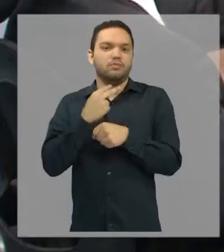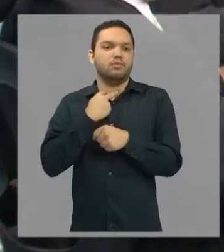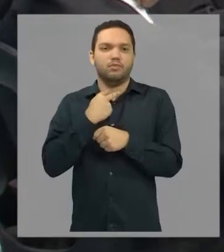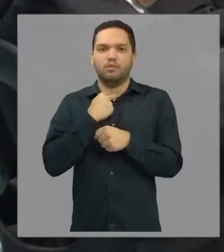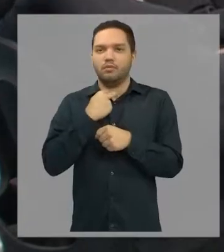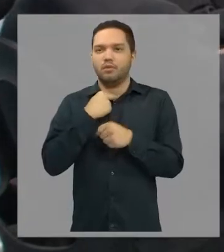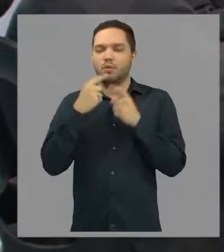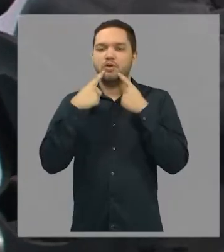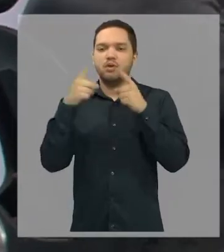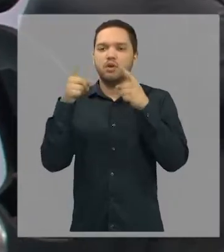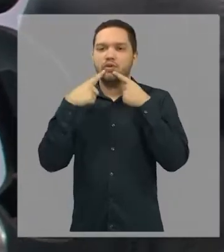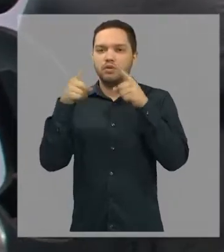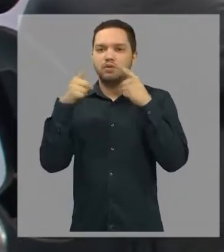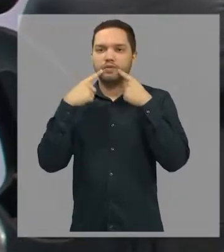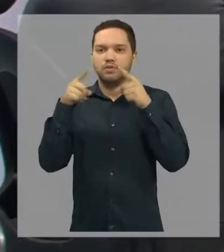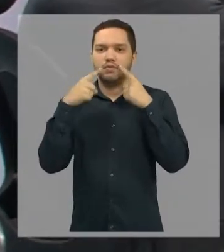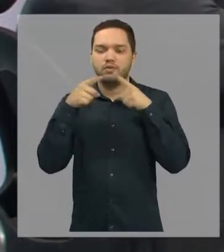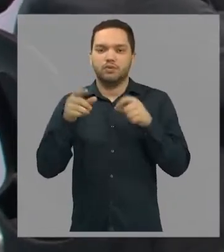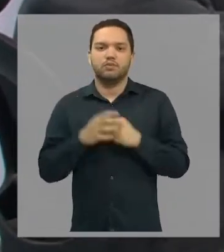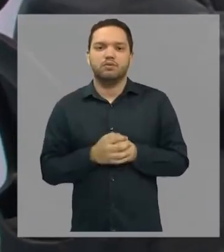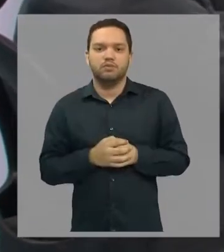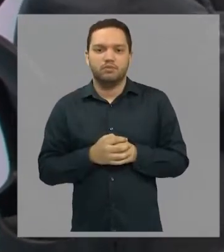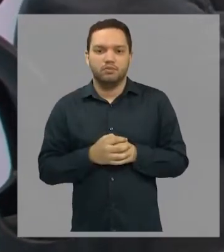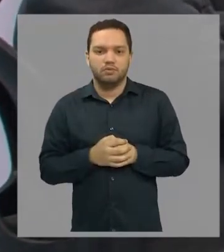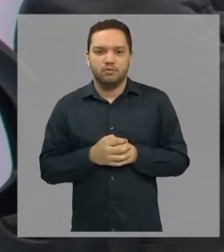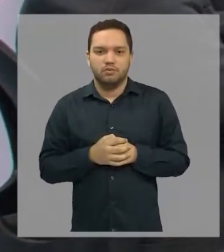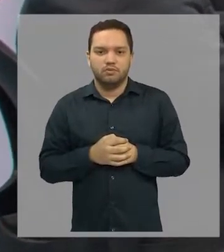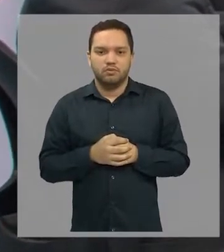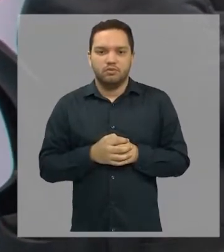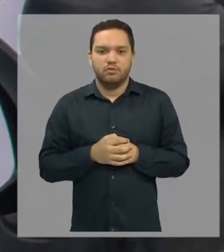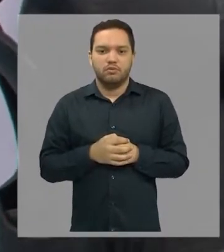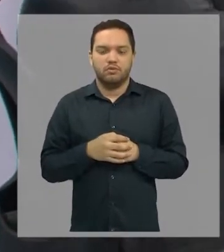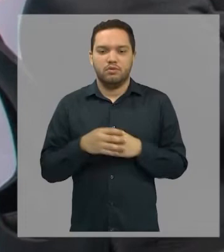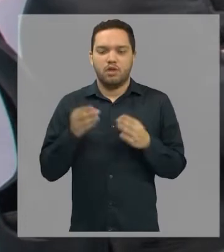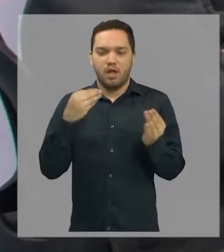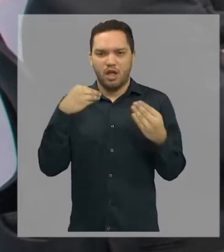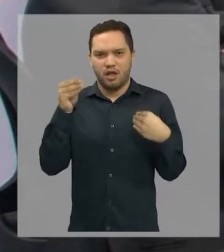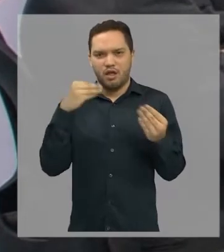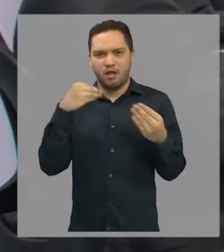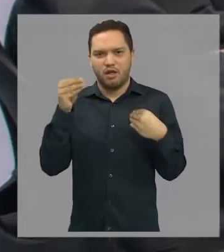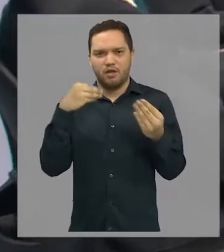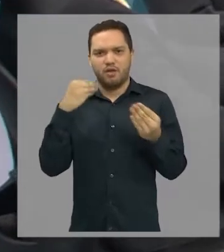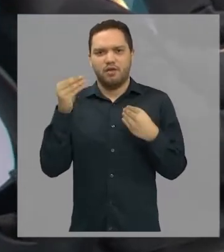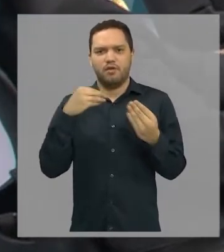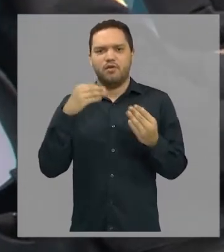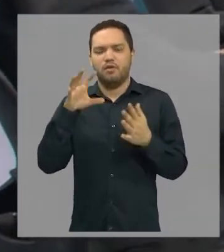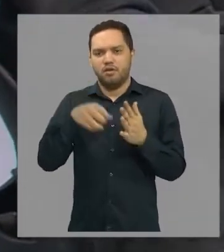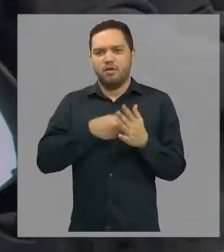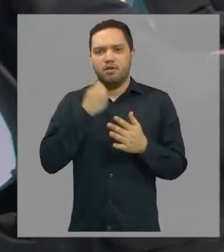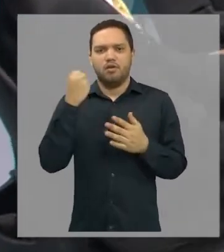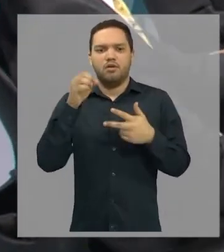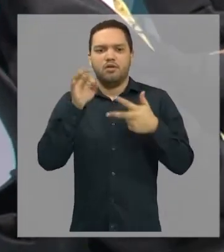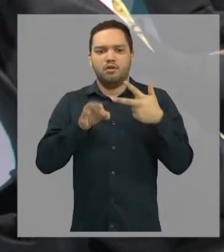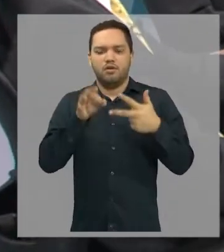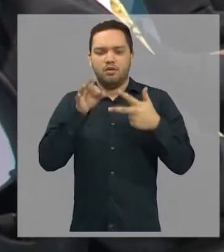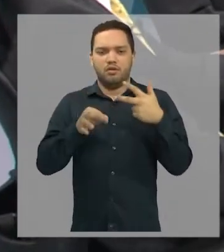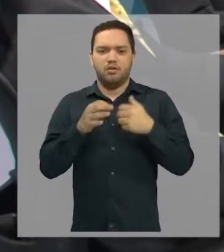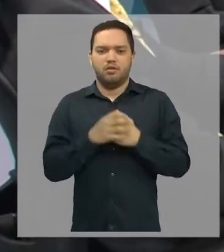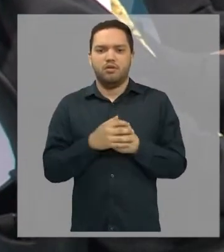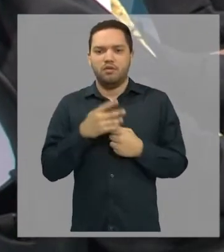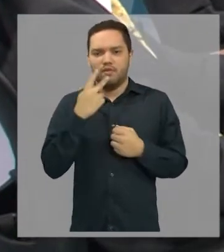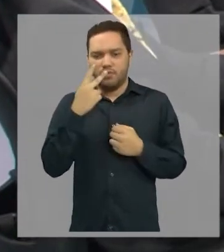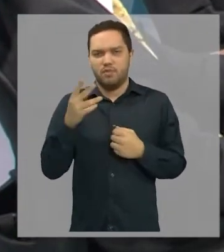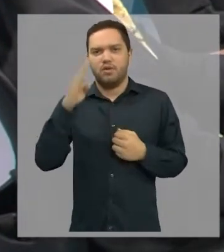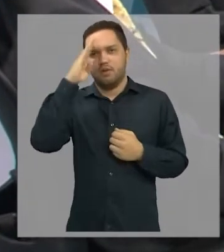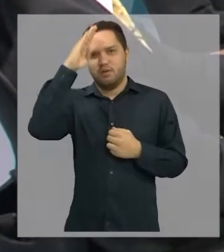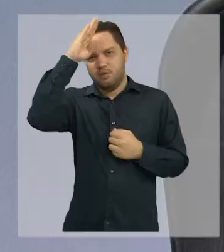vai mandar... Agora o Judiciário está mandando recolher revista de ofício, Arnaldo. Hoje em dia o Judiciário é uma ameaça. Se falou muito do